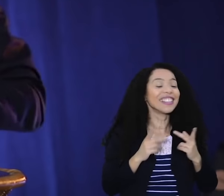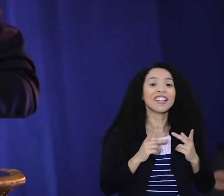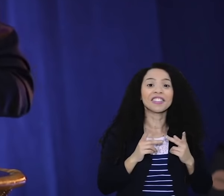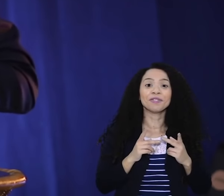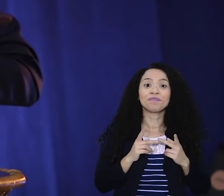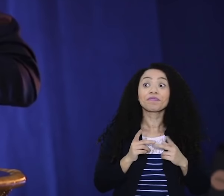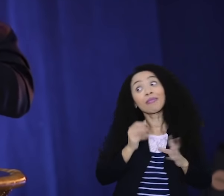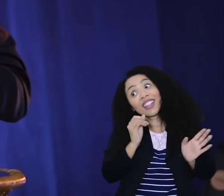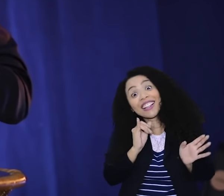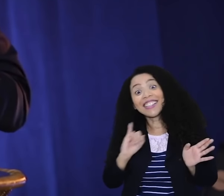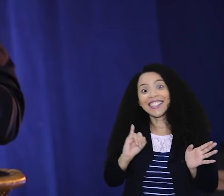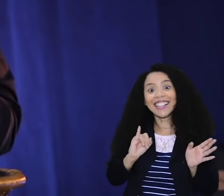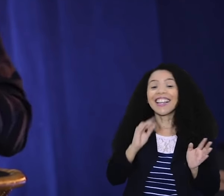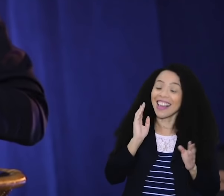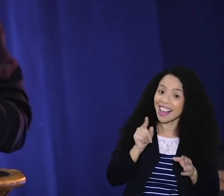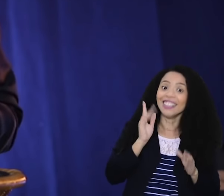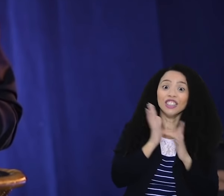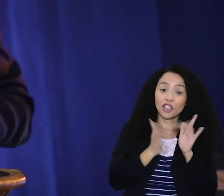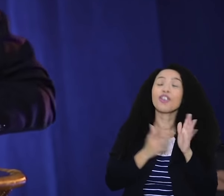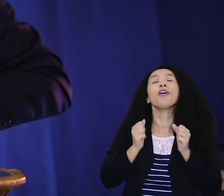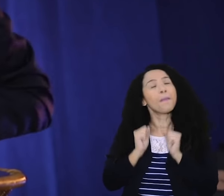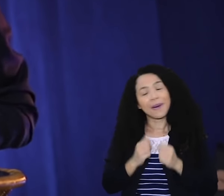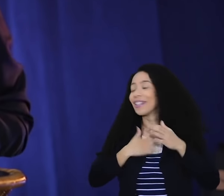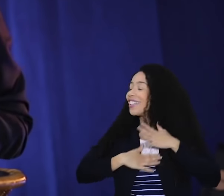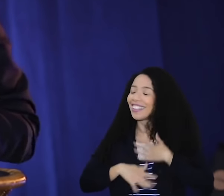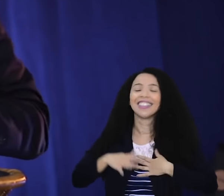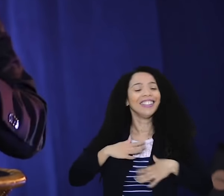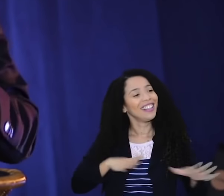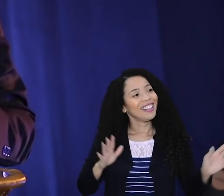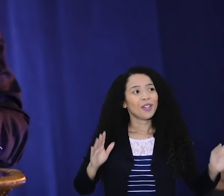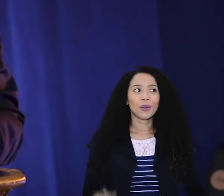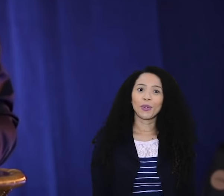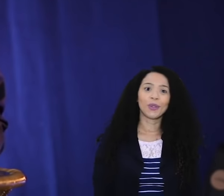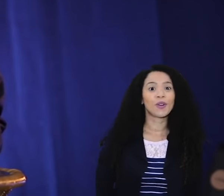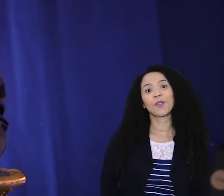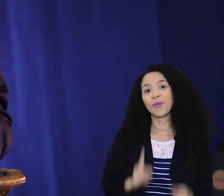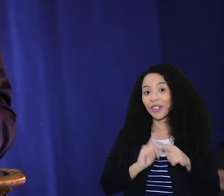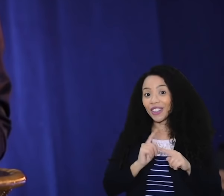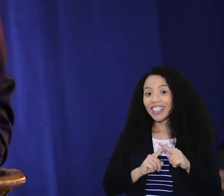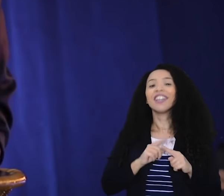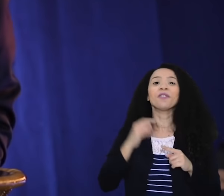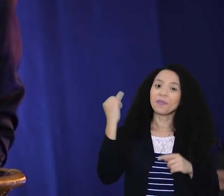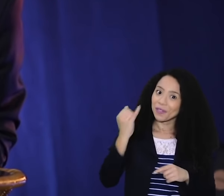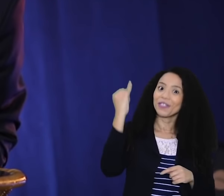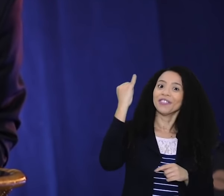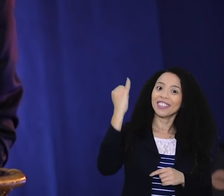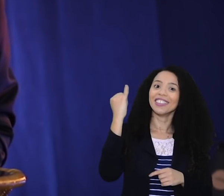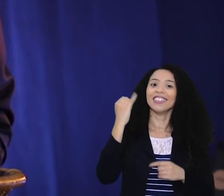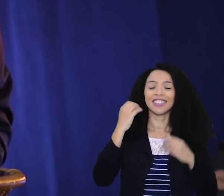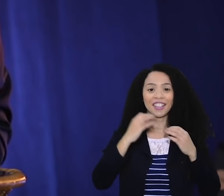falando. E então, se é Ele, eu posso me tranquilizar, a tempestade vai se acalmar, porque é importante a presença dEle na nossa